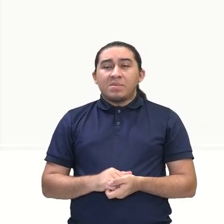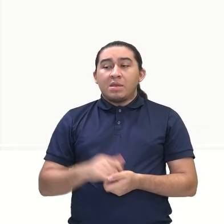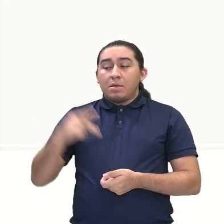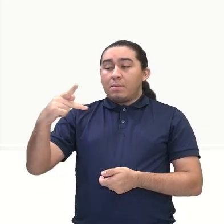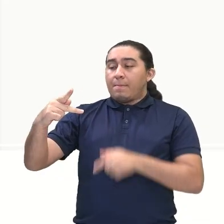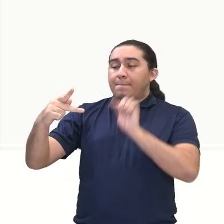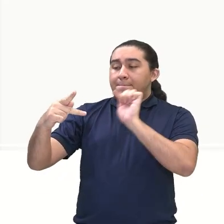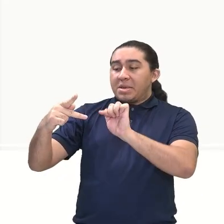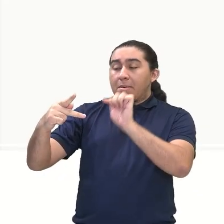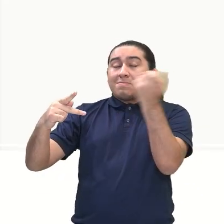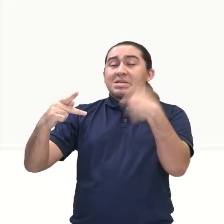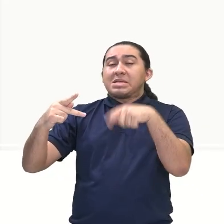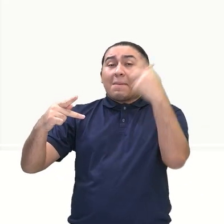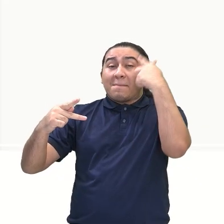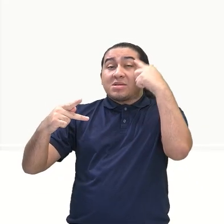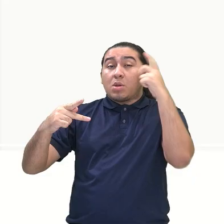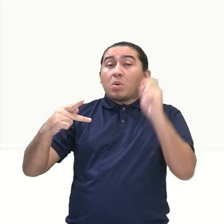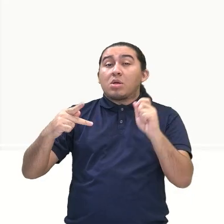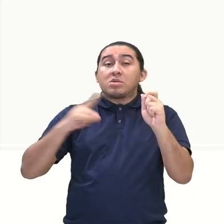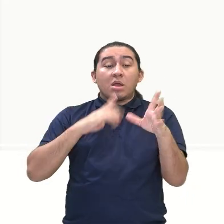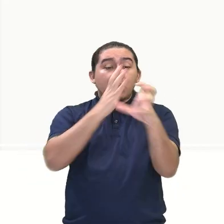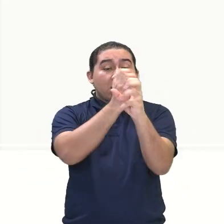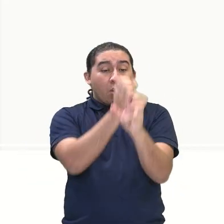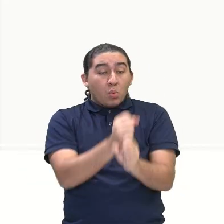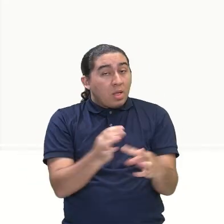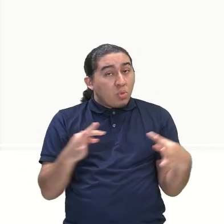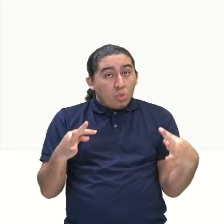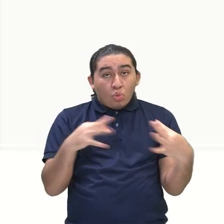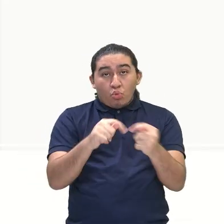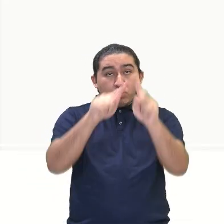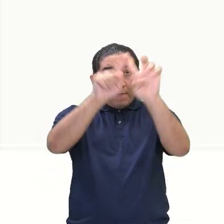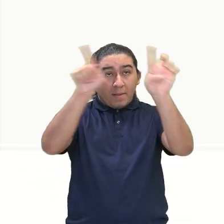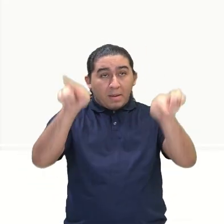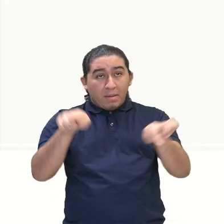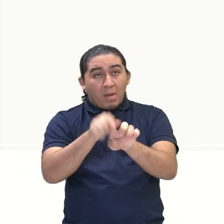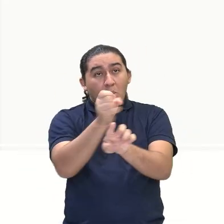que imaginar que eu vou somar todos os lados. É como se eu